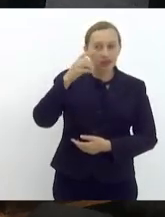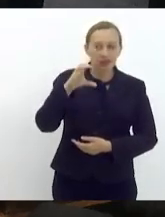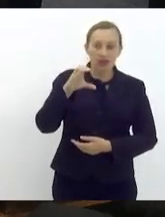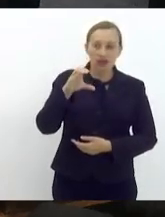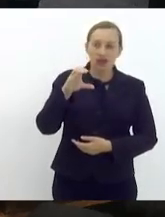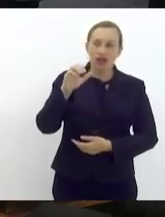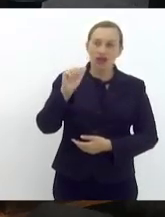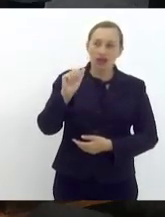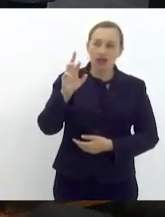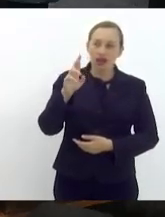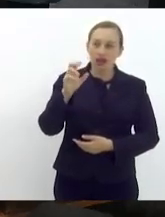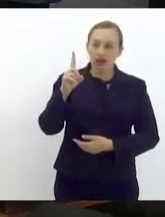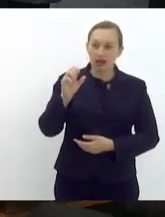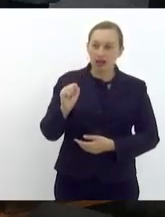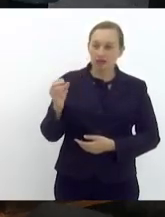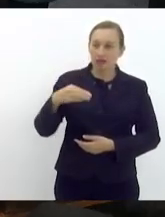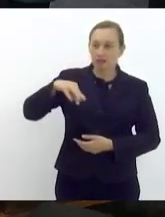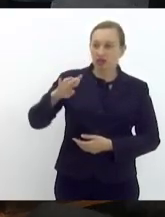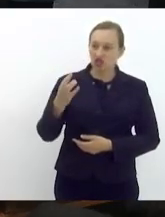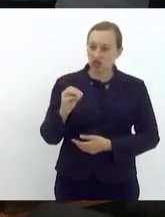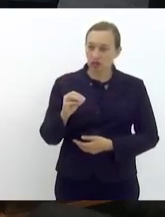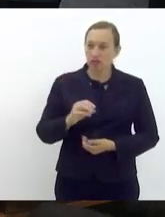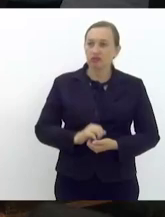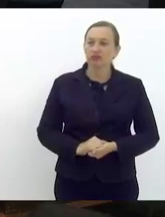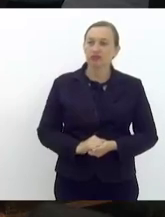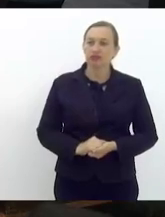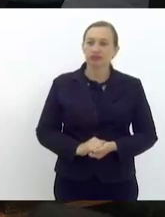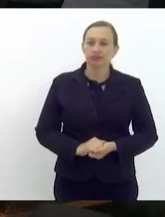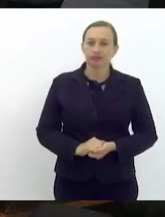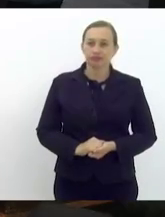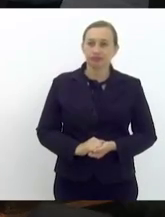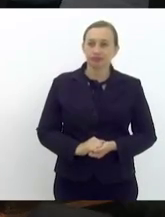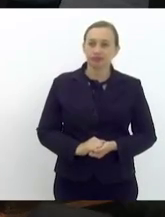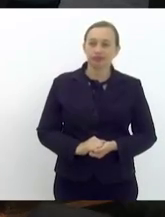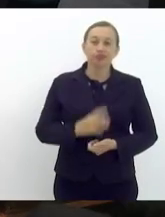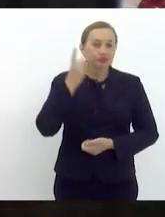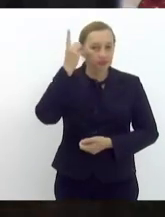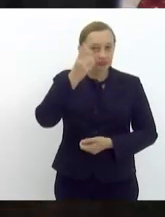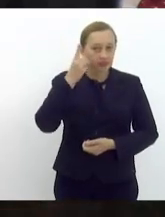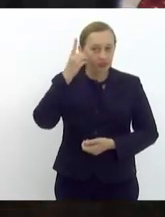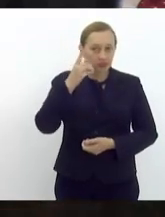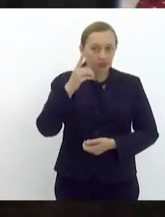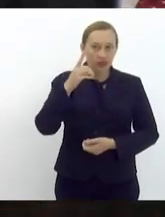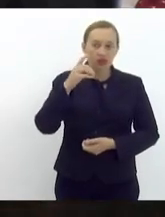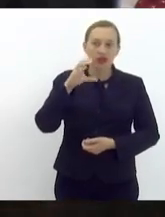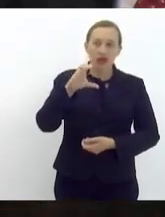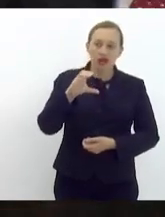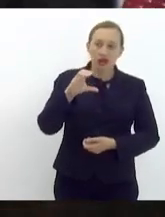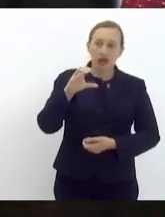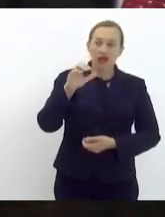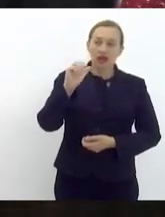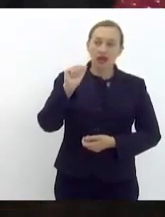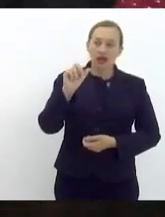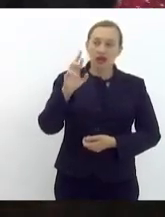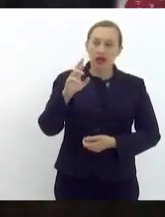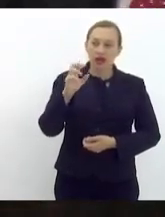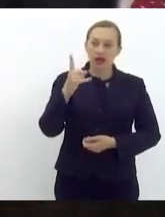Machado. Deputada Carla Machado. Deputado Carlinho BNH.